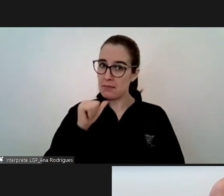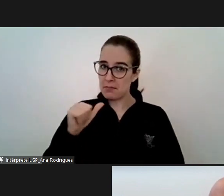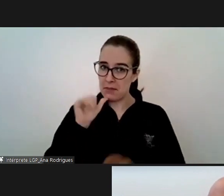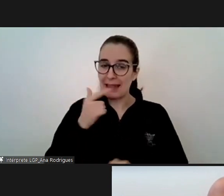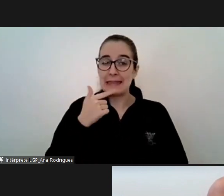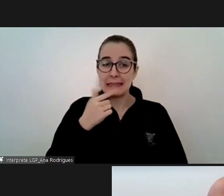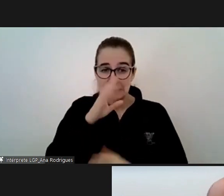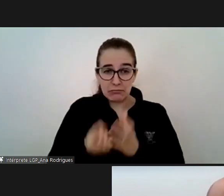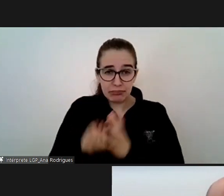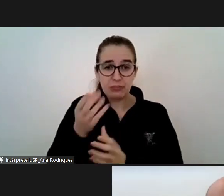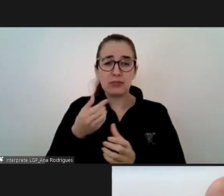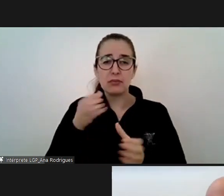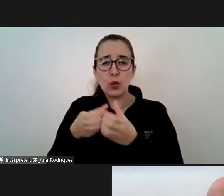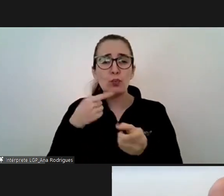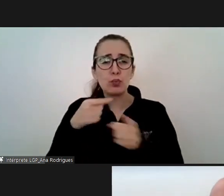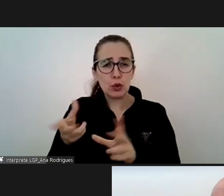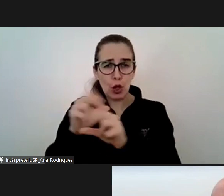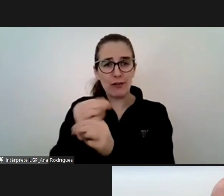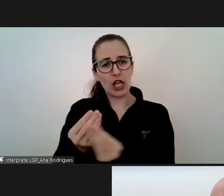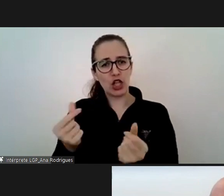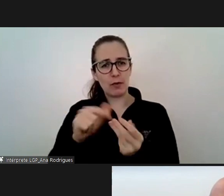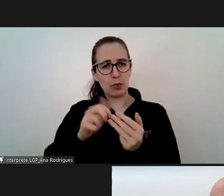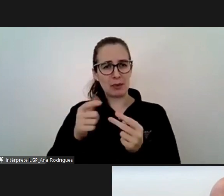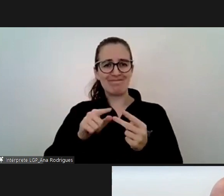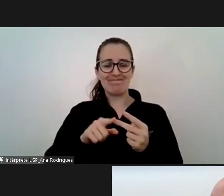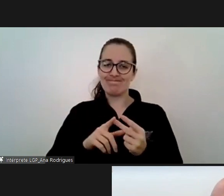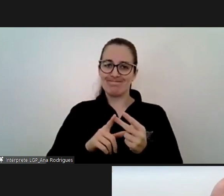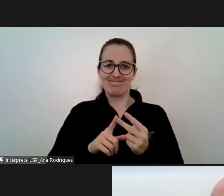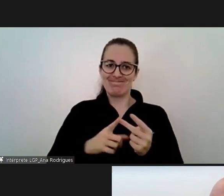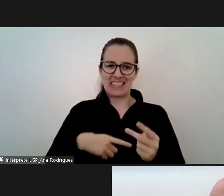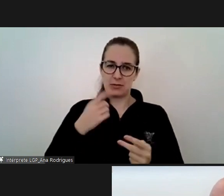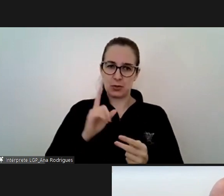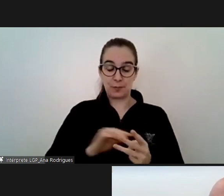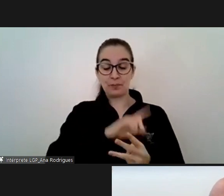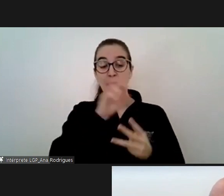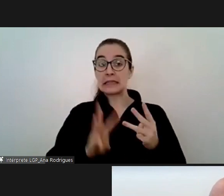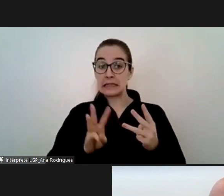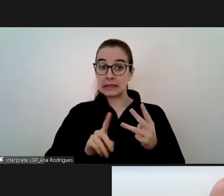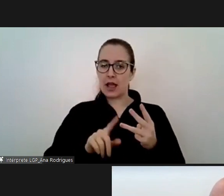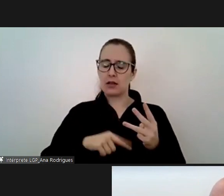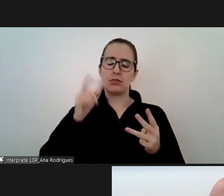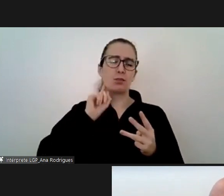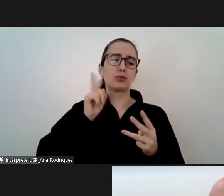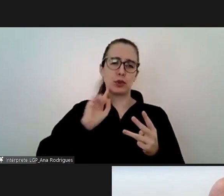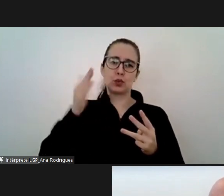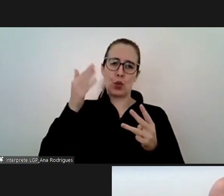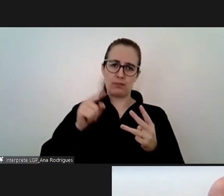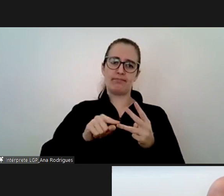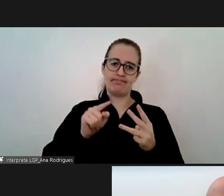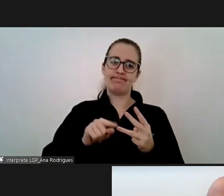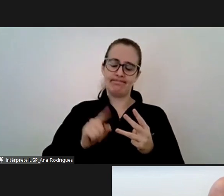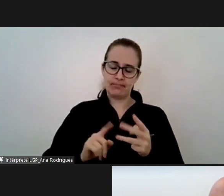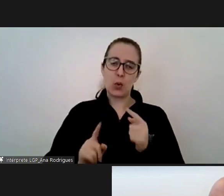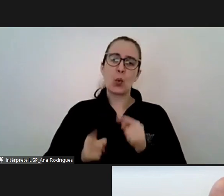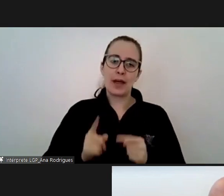não parecem estar a resolver esse problema. E a última, que me parece que é mais importante, que a Luísa já levantou, é de facto